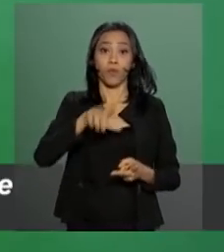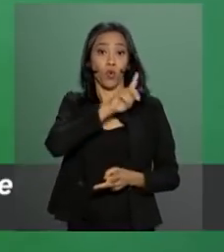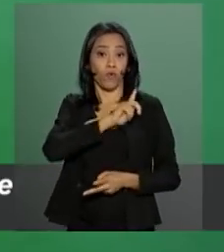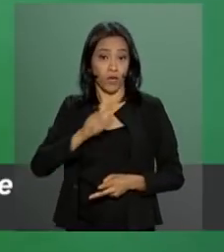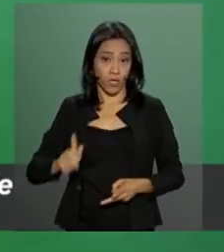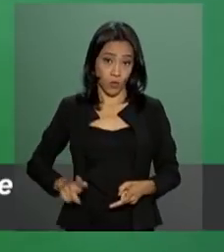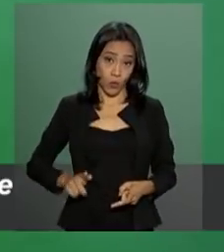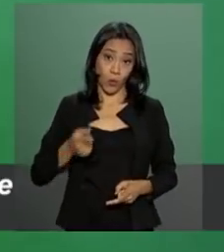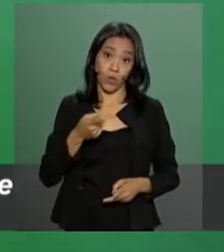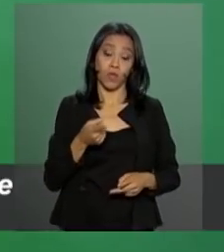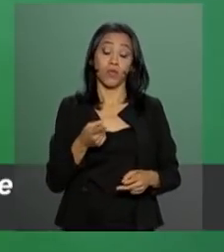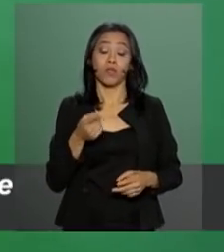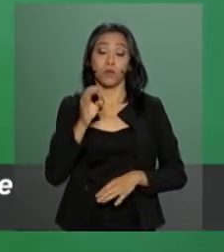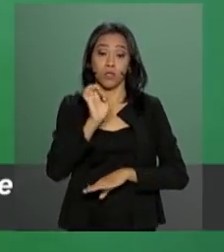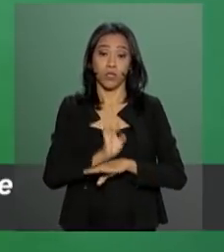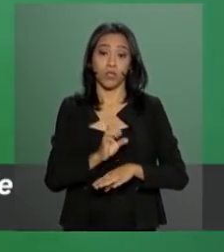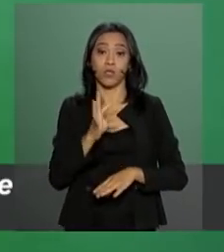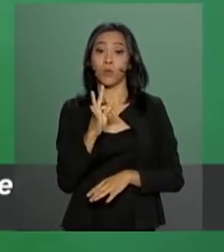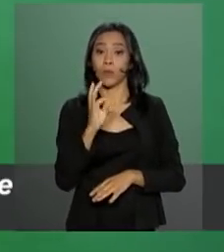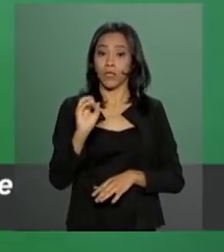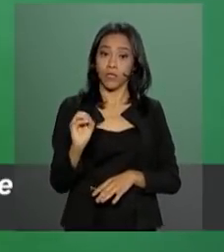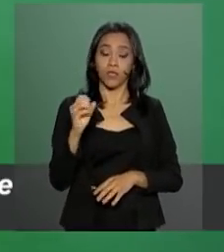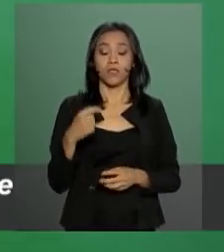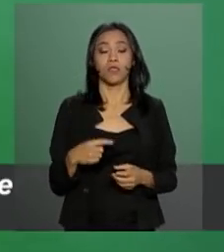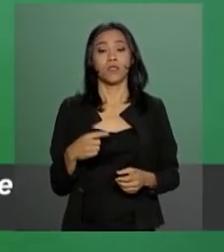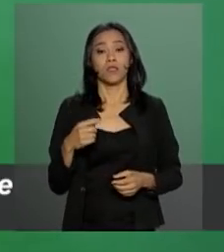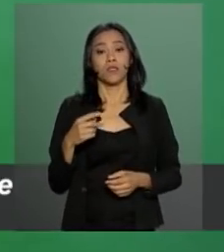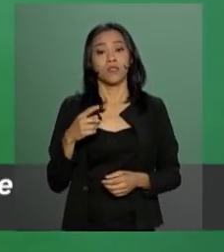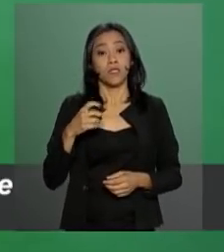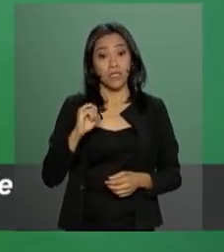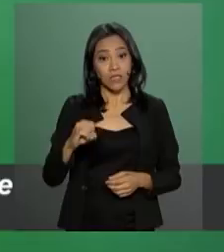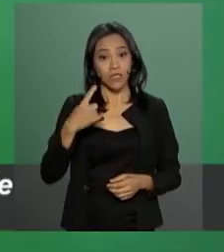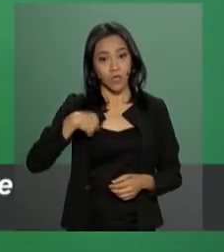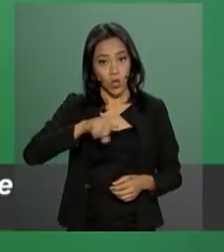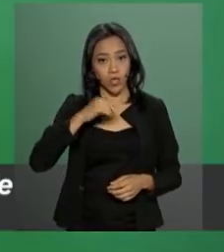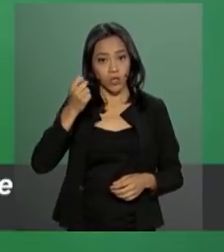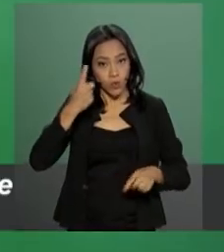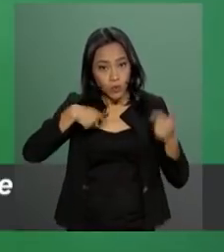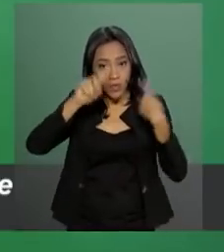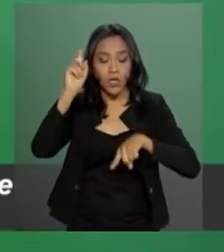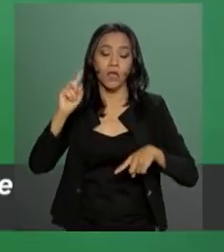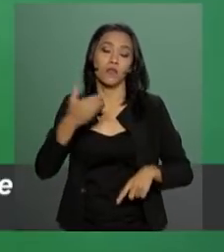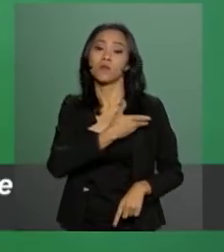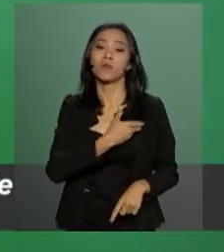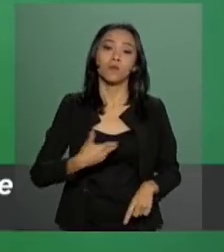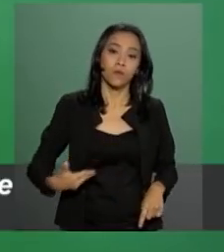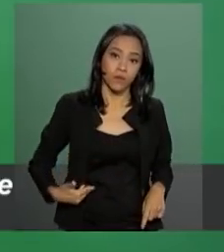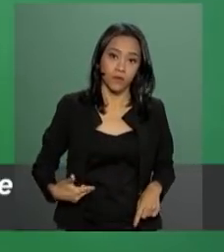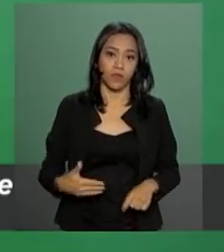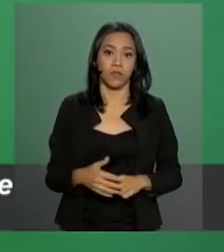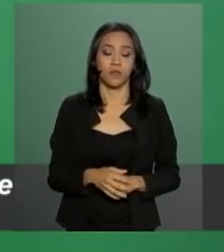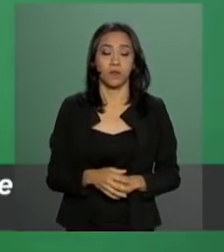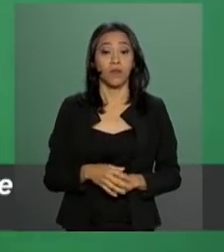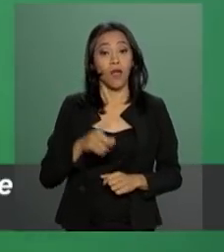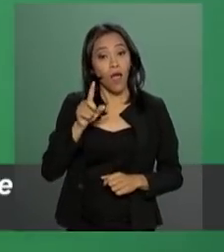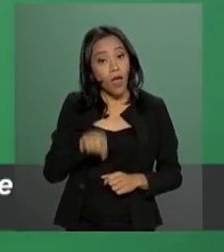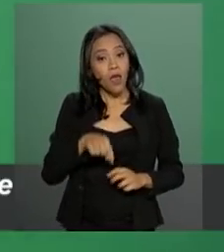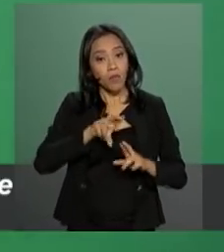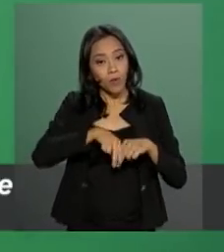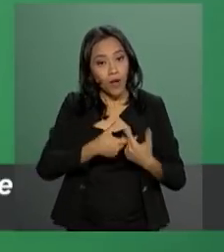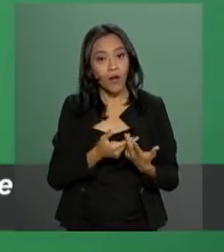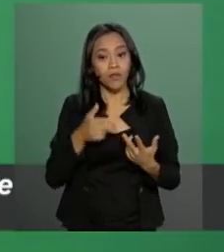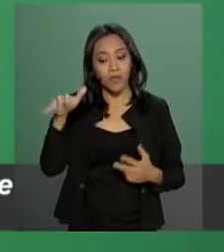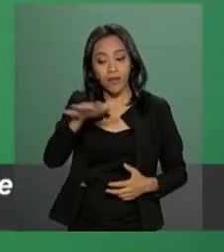tocantins eleito se nós tivermos sucesso do nosso governo em boa parte isso se deve ao